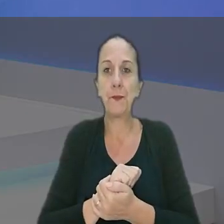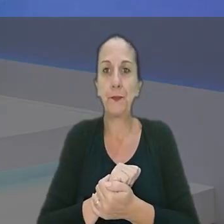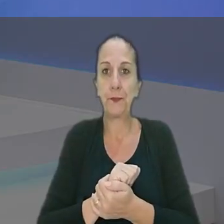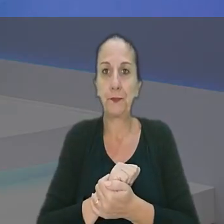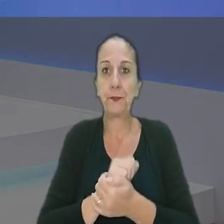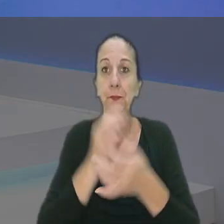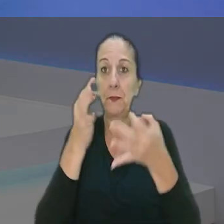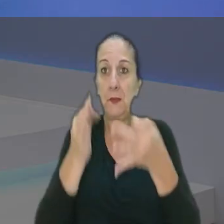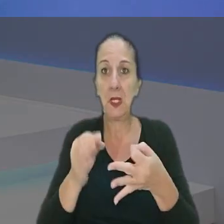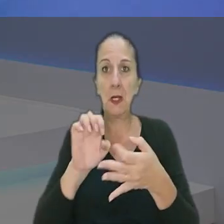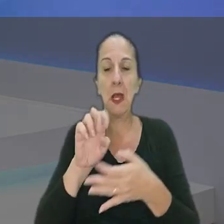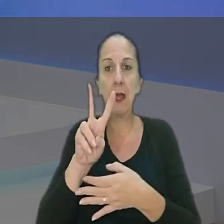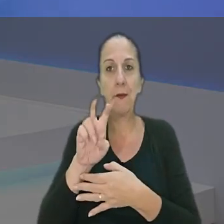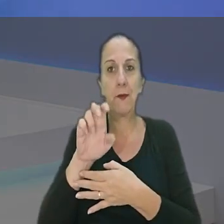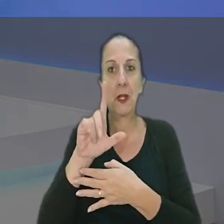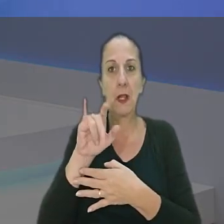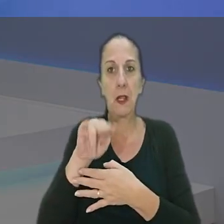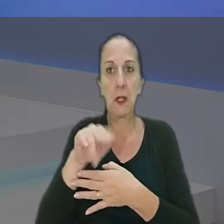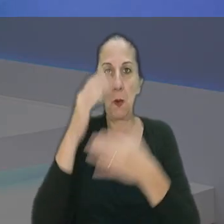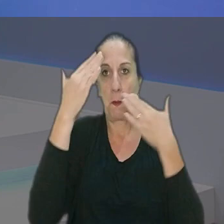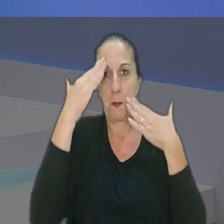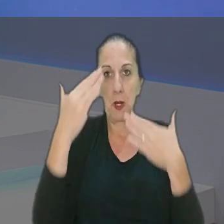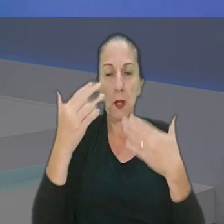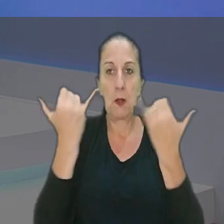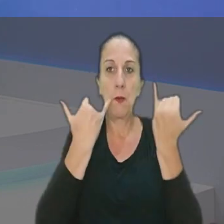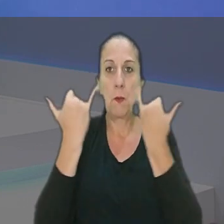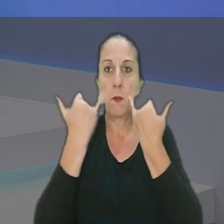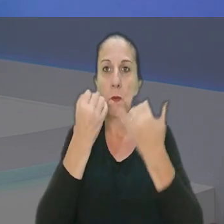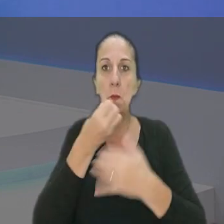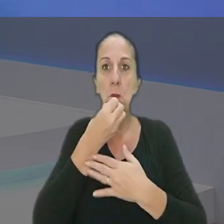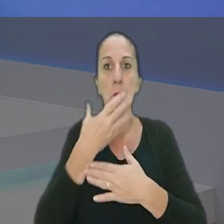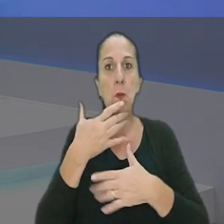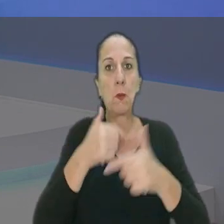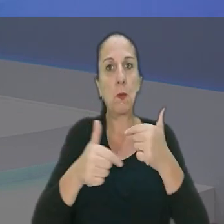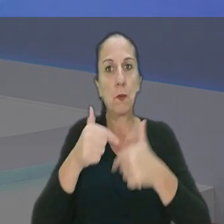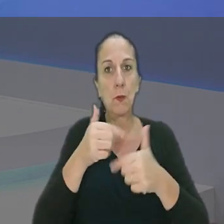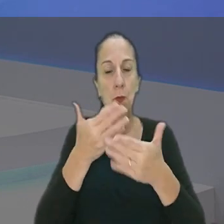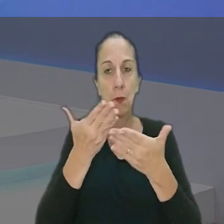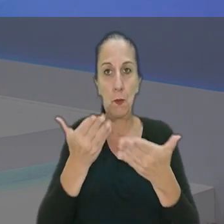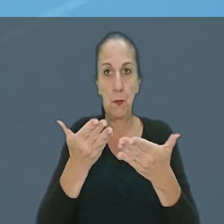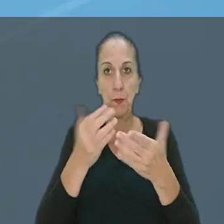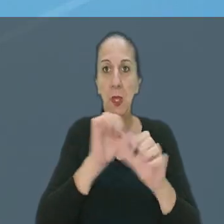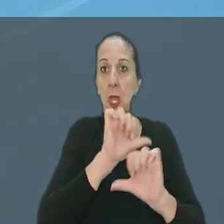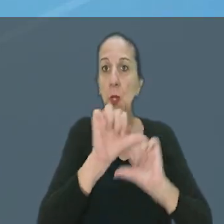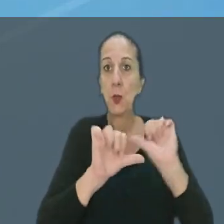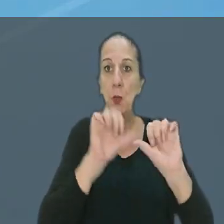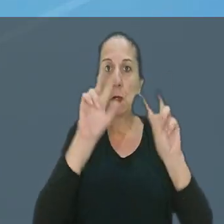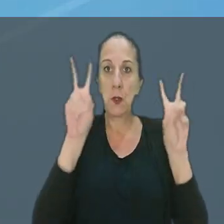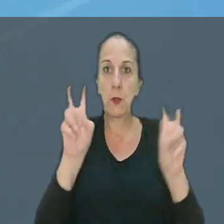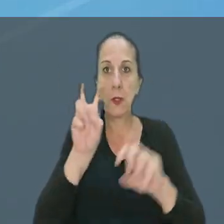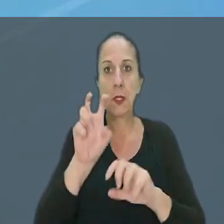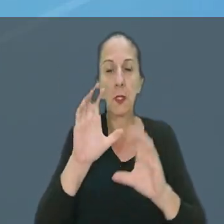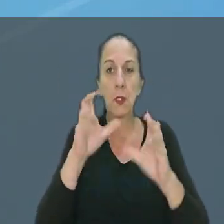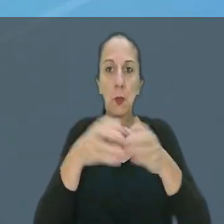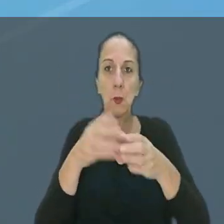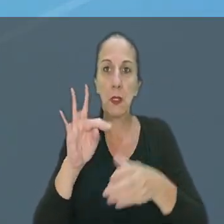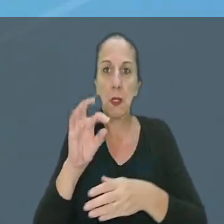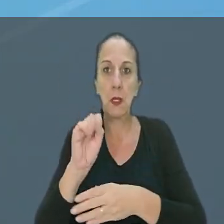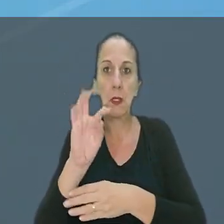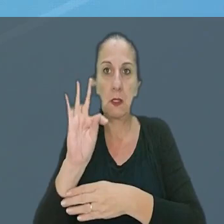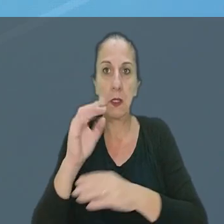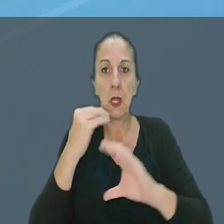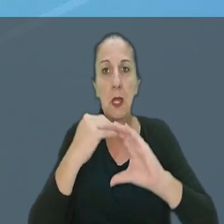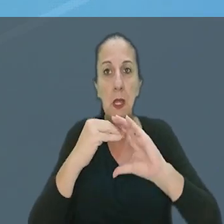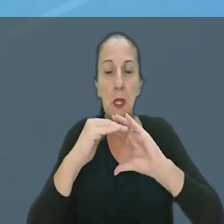Luana, é com vocês. Tá certo, Evne. Muito obrigada pelas informações e bom trabalho para você. E mudando de assunto, a 5ª turma